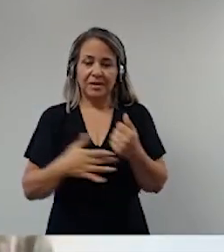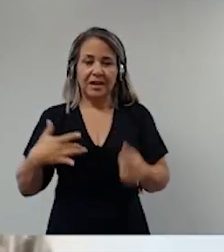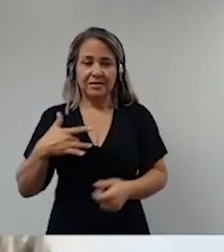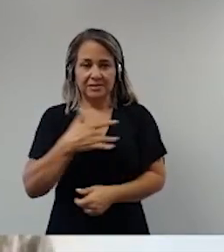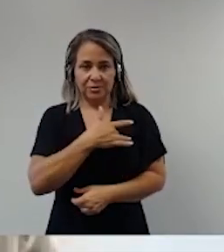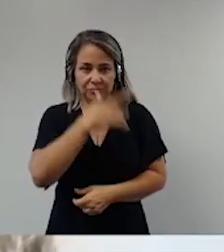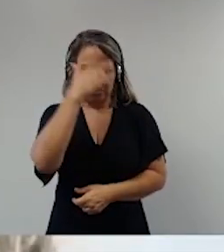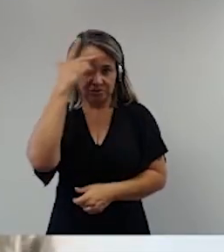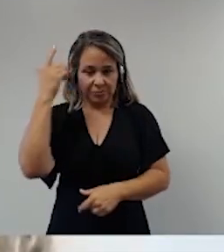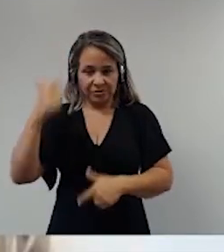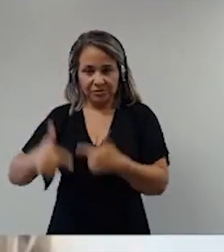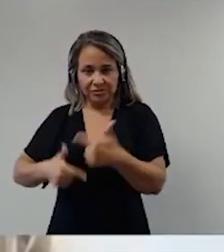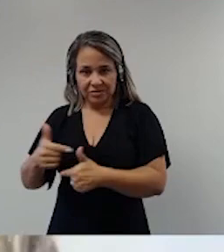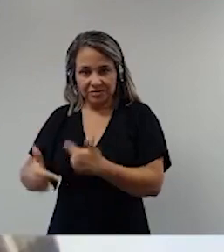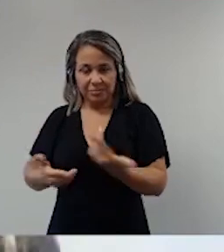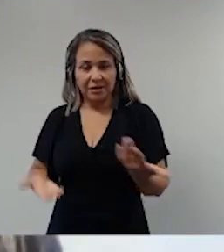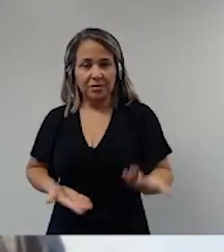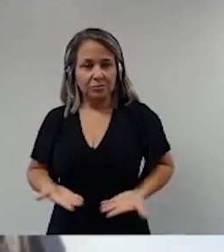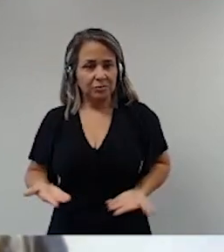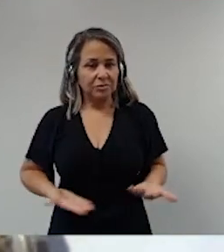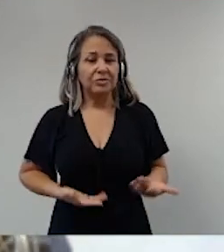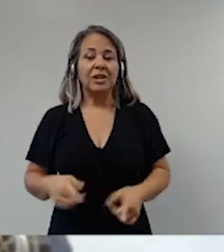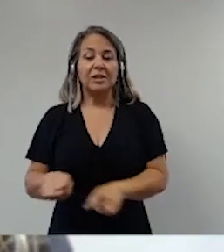dos nossos colaboradores e dos nossos clientes.